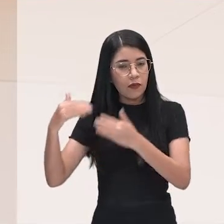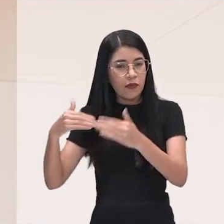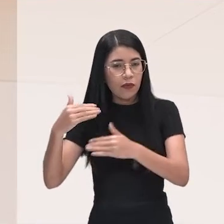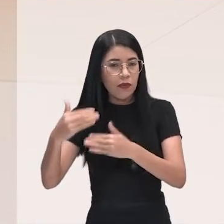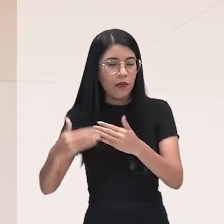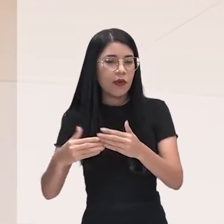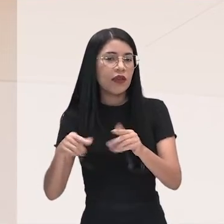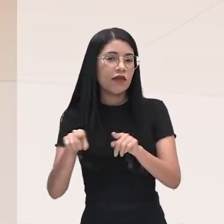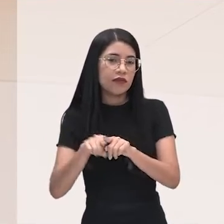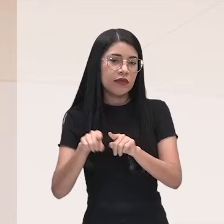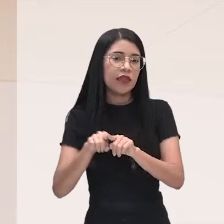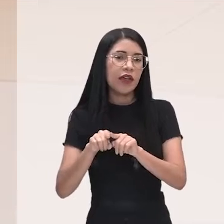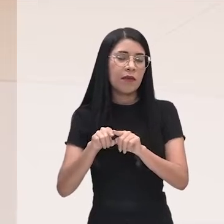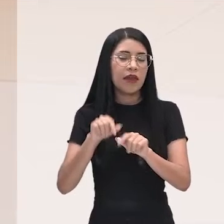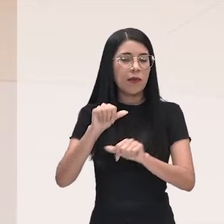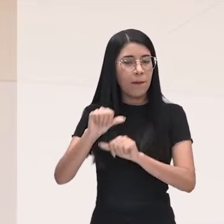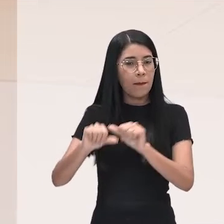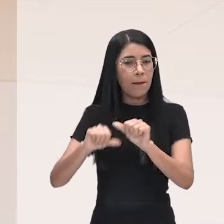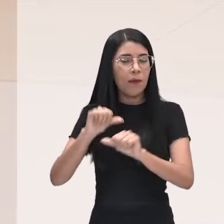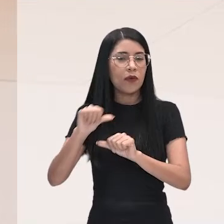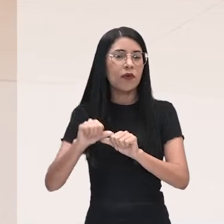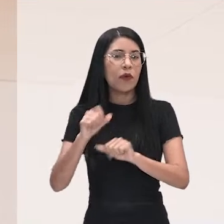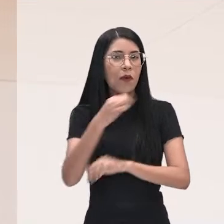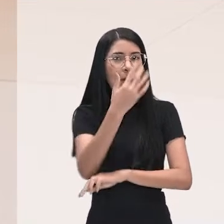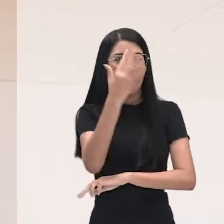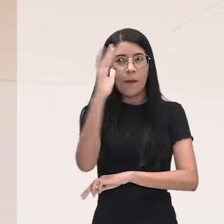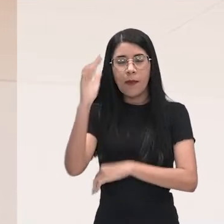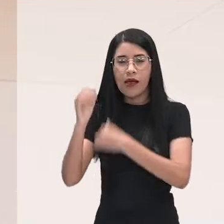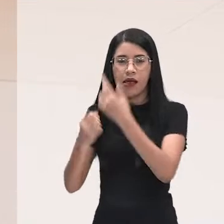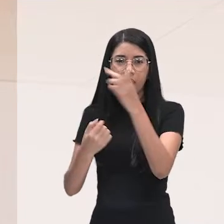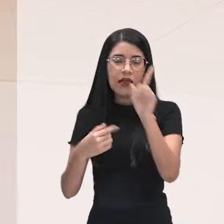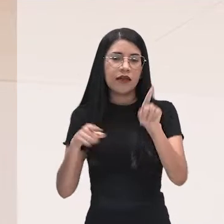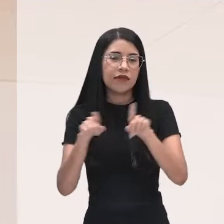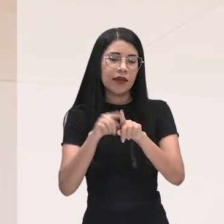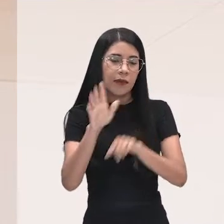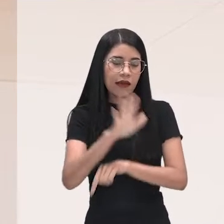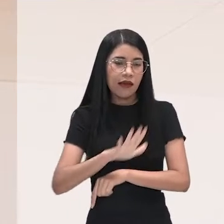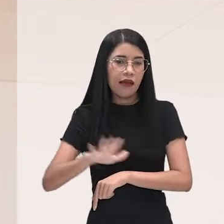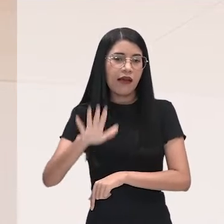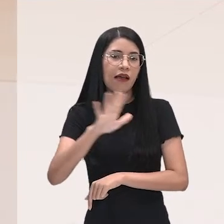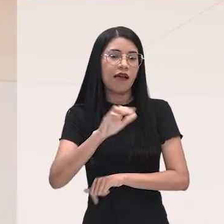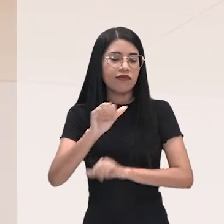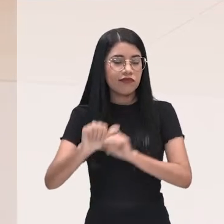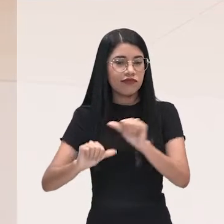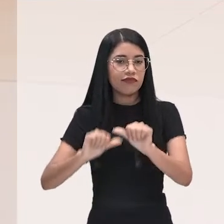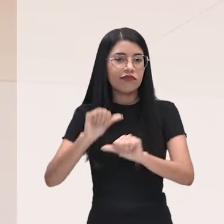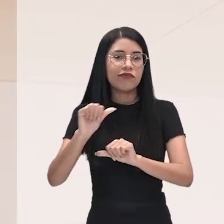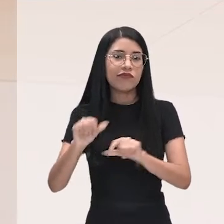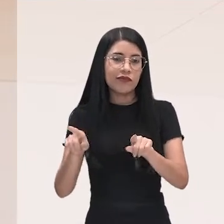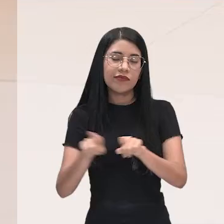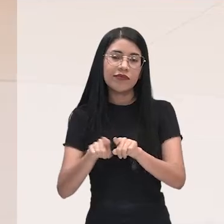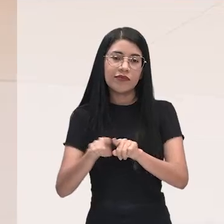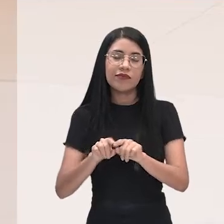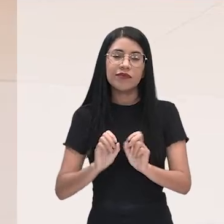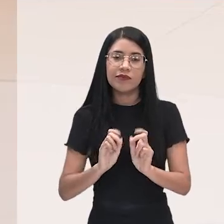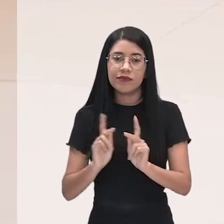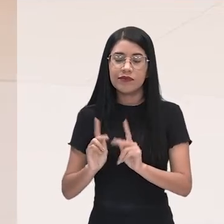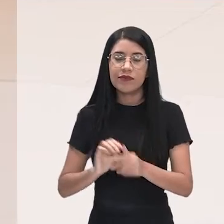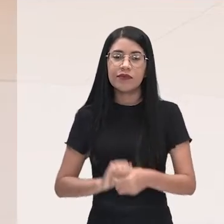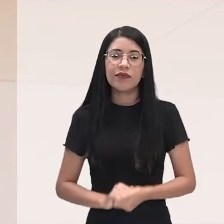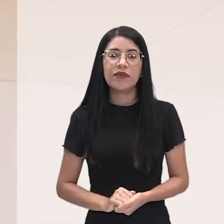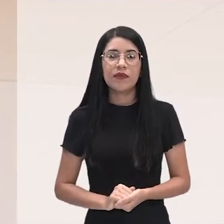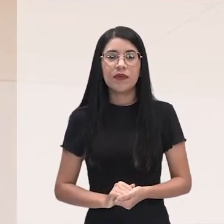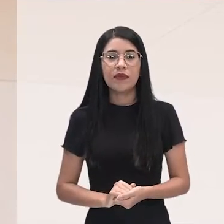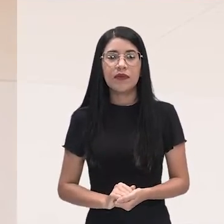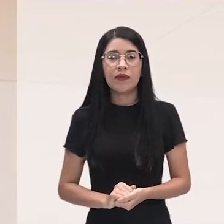décadas, teve a sua paisagem ali, o espaço geográfico dessa cidade, ele foi transformado, certo? Temos também